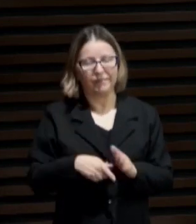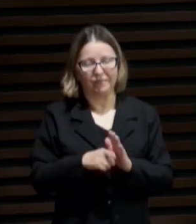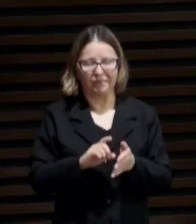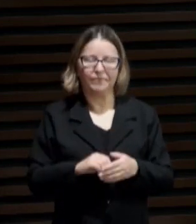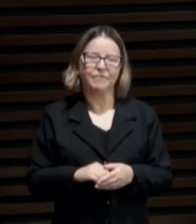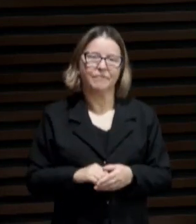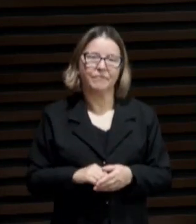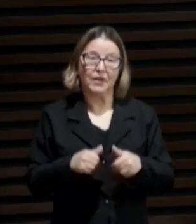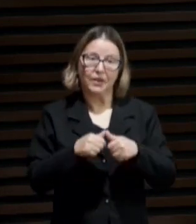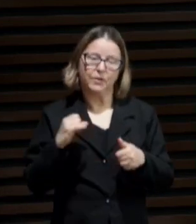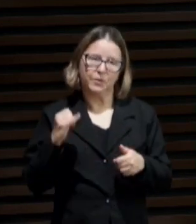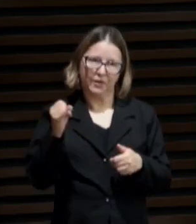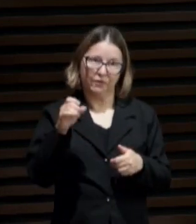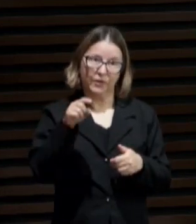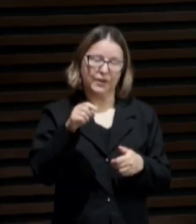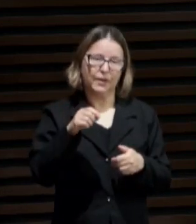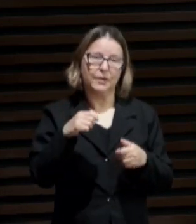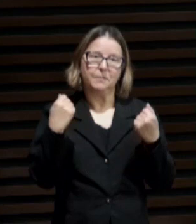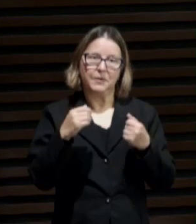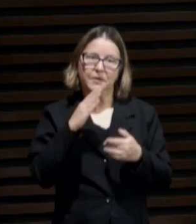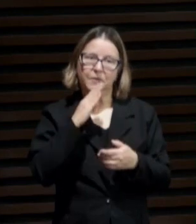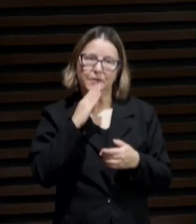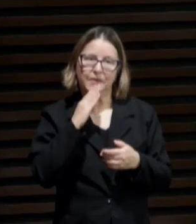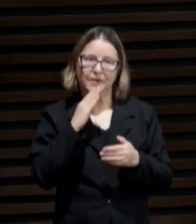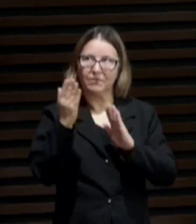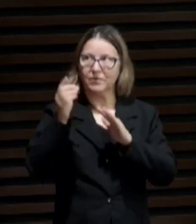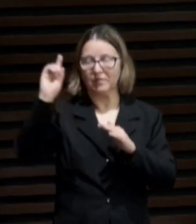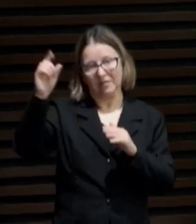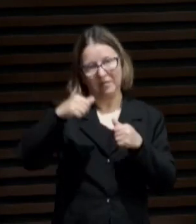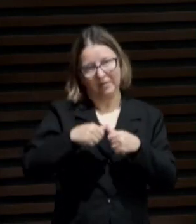Você precisa reconhecer diante de Deus isso.